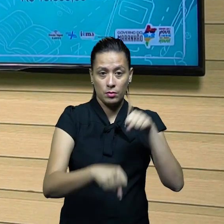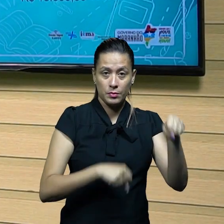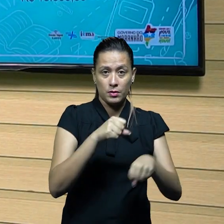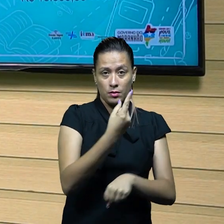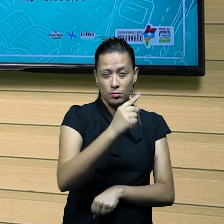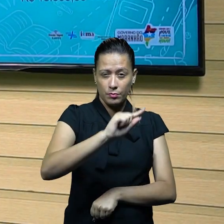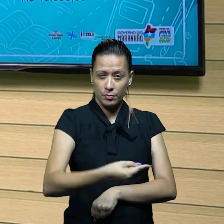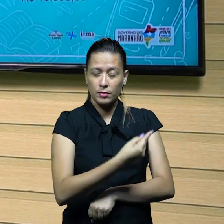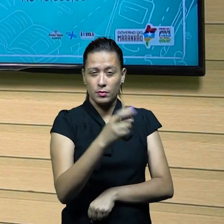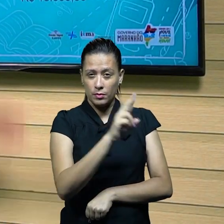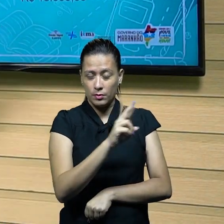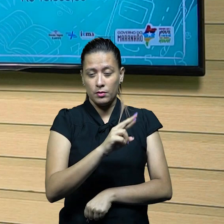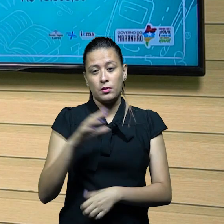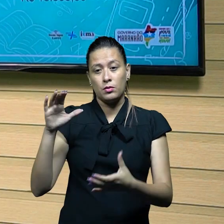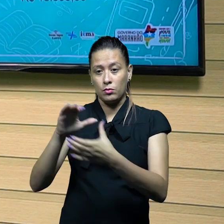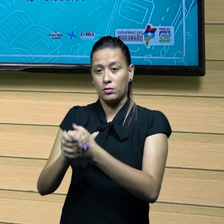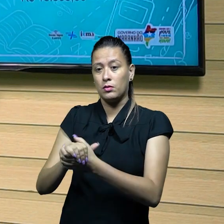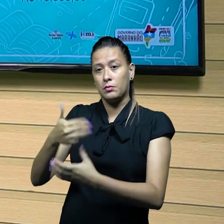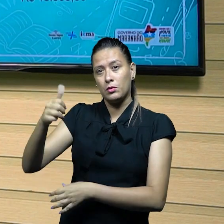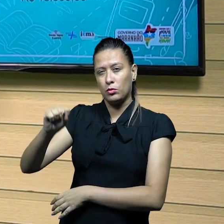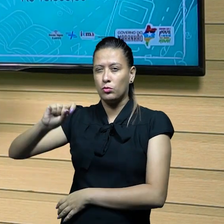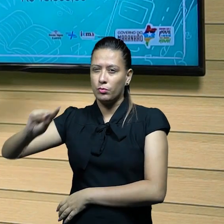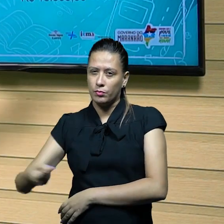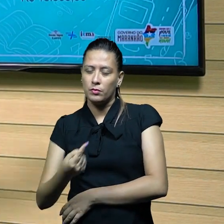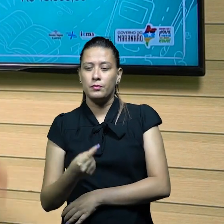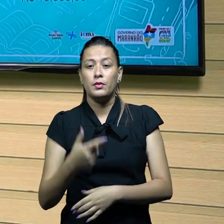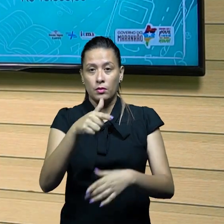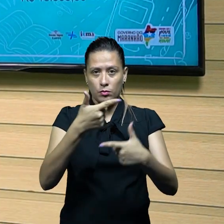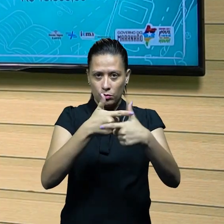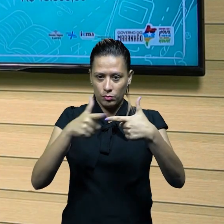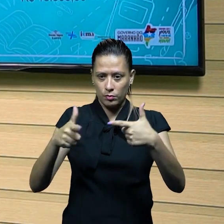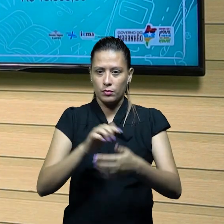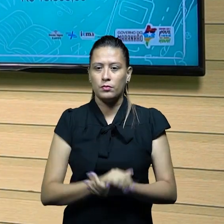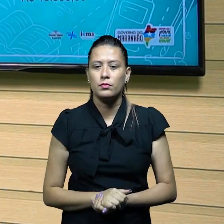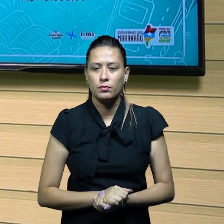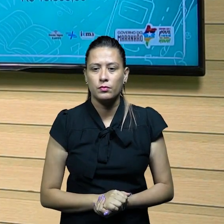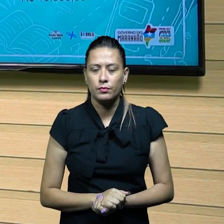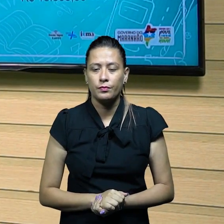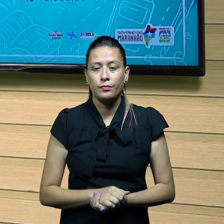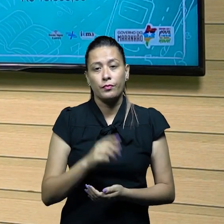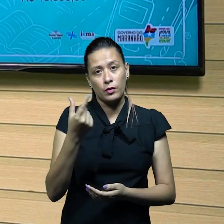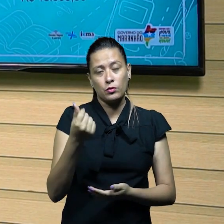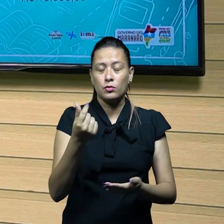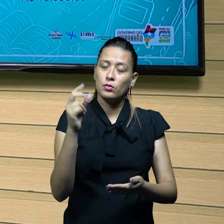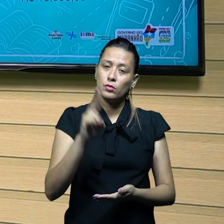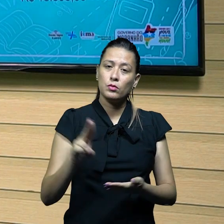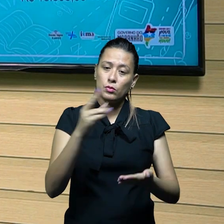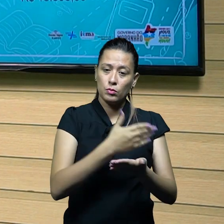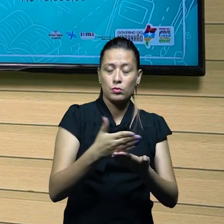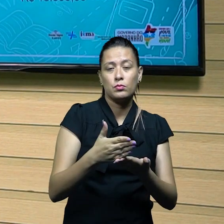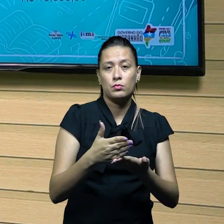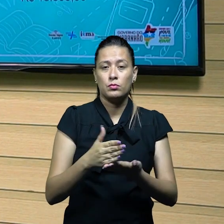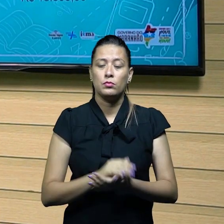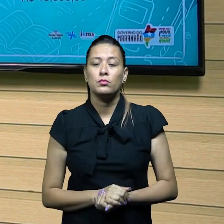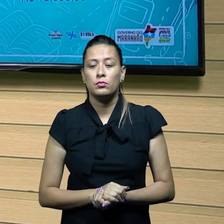nós formos analisar isso, pessoal, o 3,0 da bicicleta e o 3,78 do casamento, então quer dizer o que, gente?